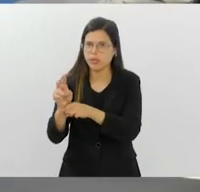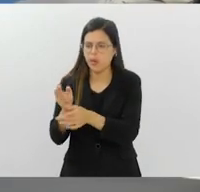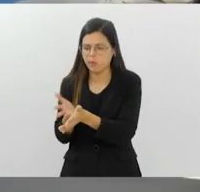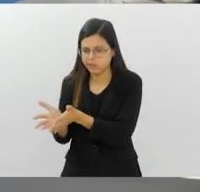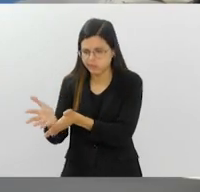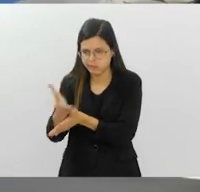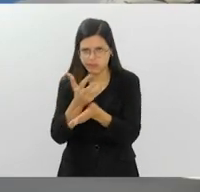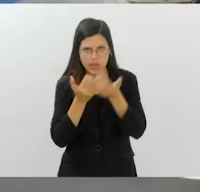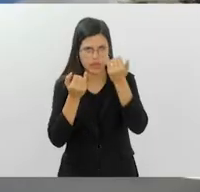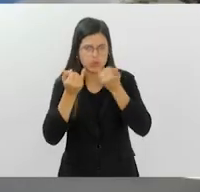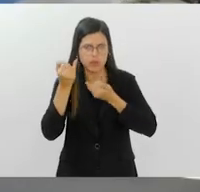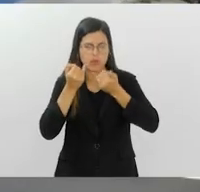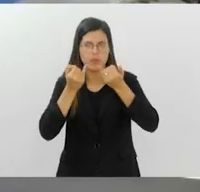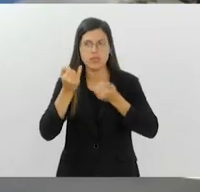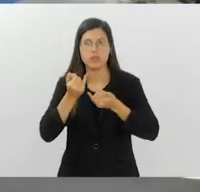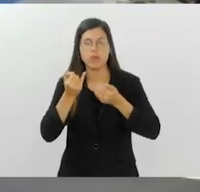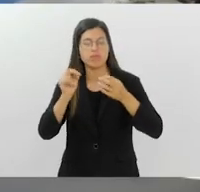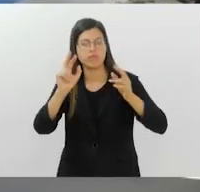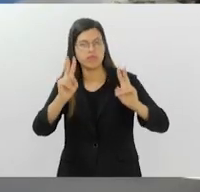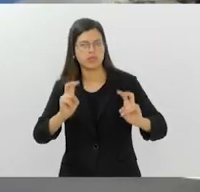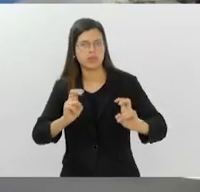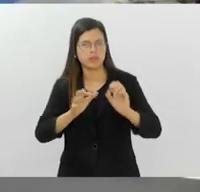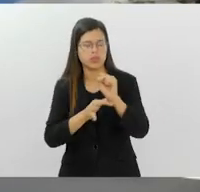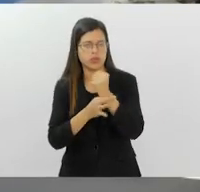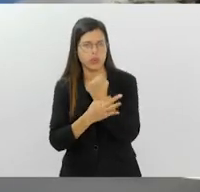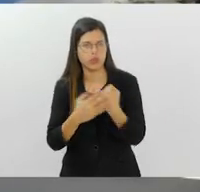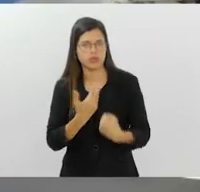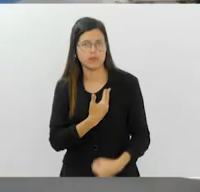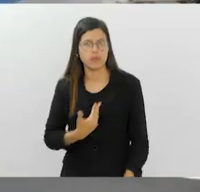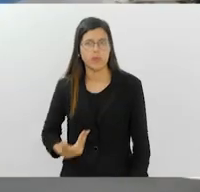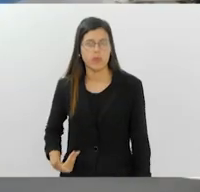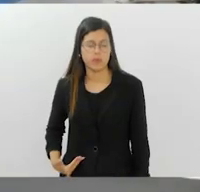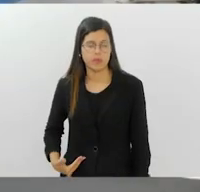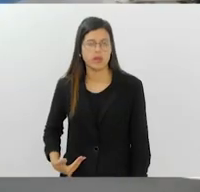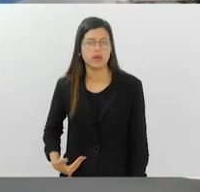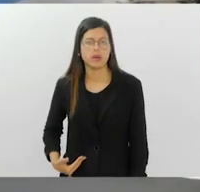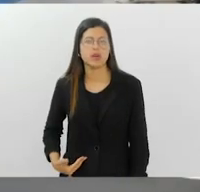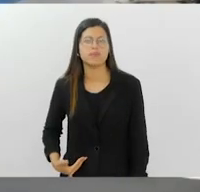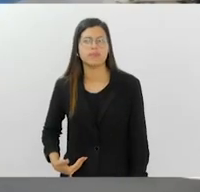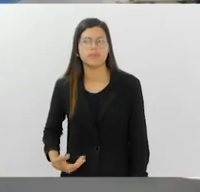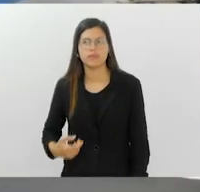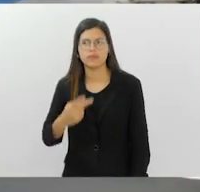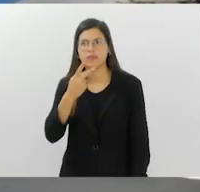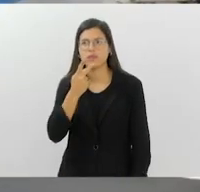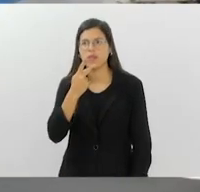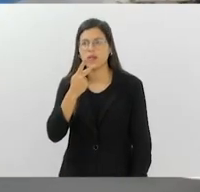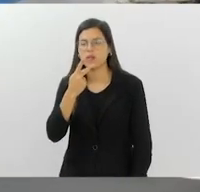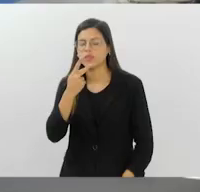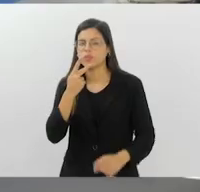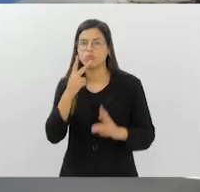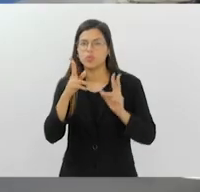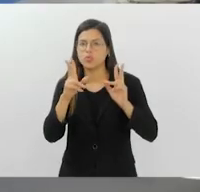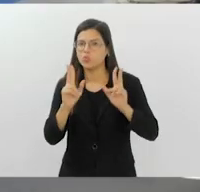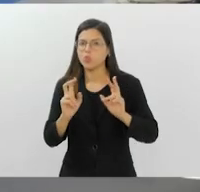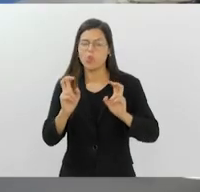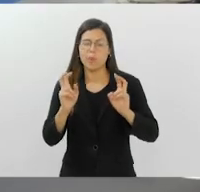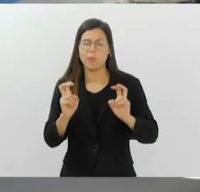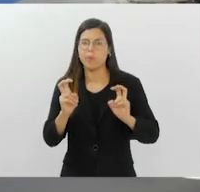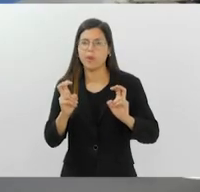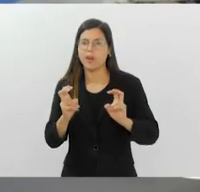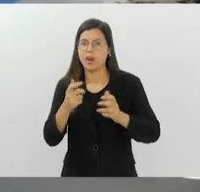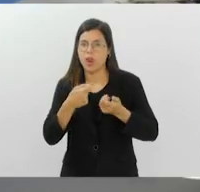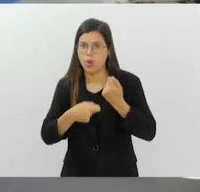para além da temática da Segurança Pública de alguma forma é o que a gente tá falando aqui porque se a gente fala de uma